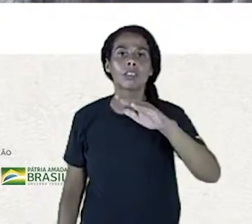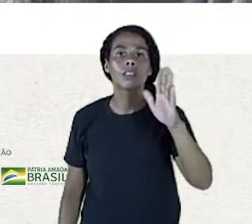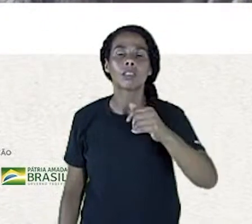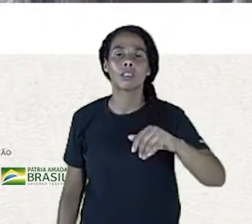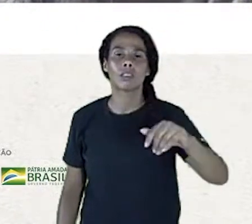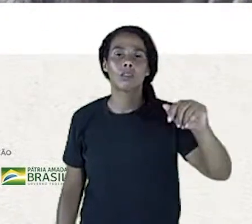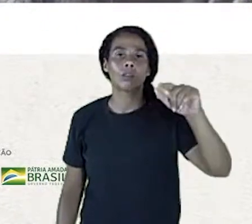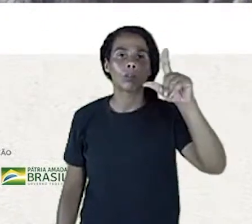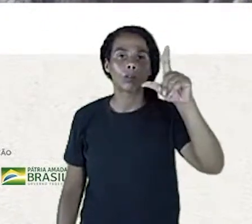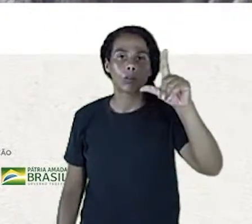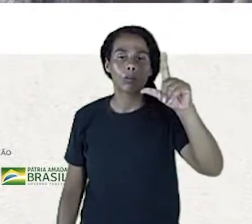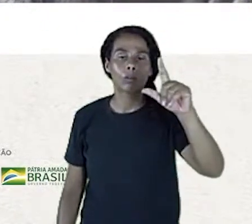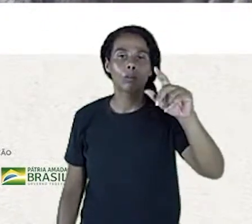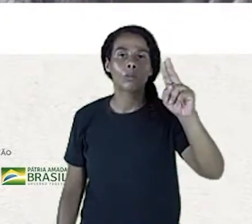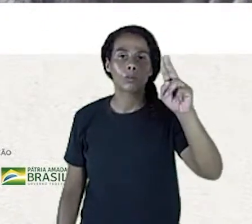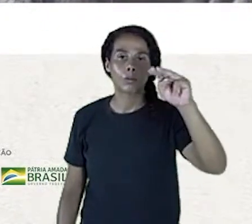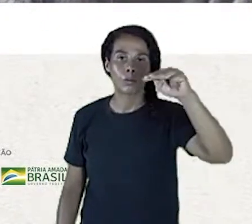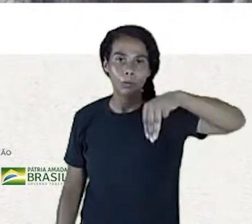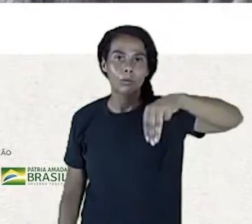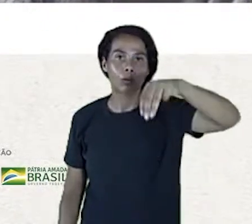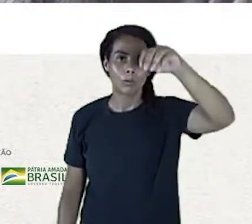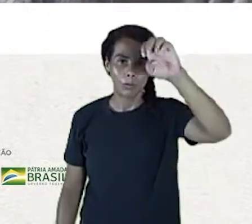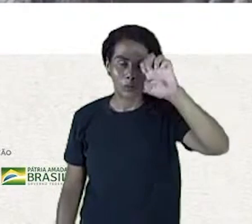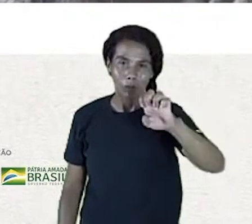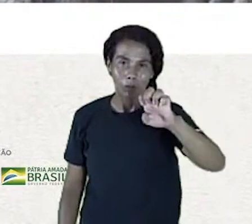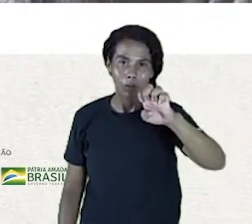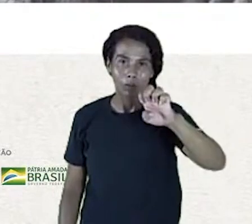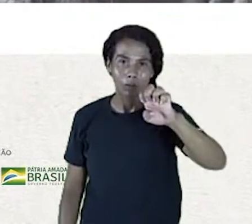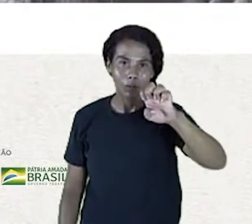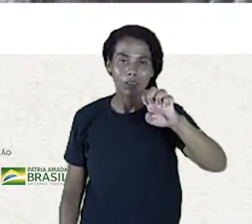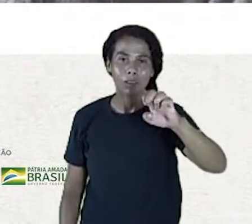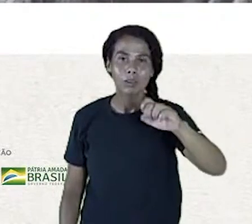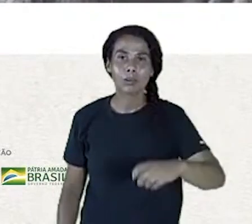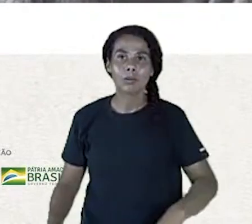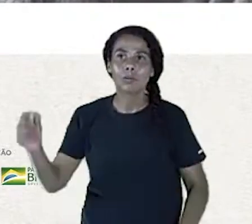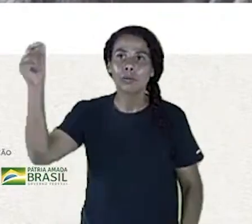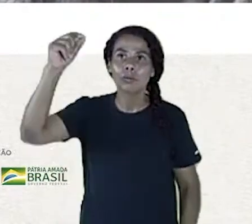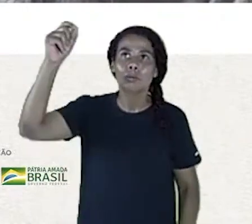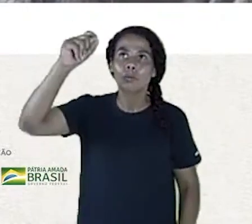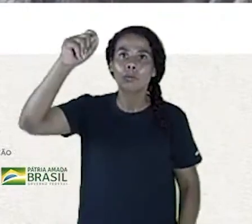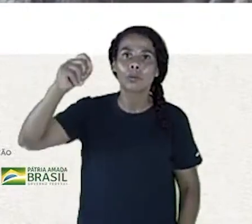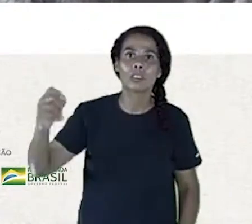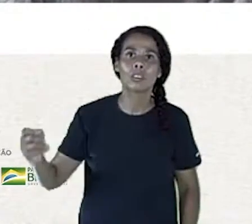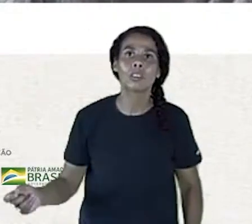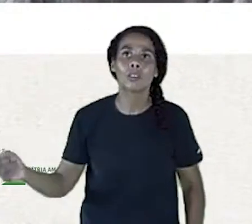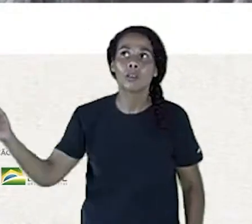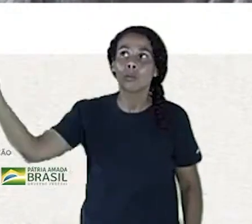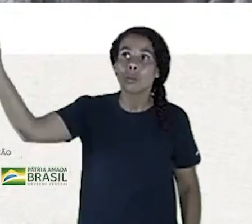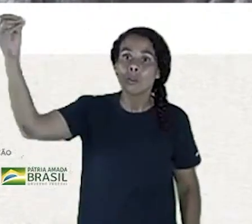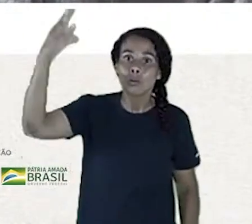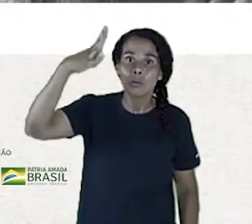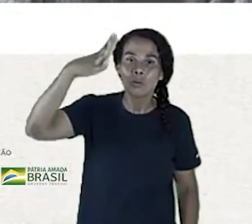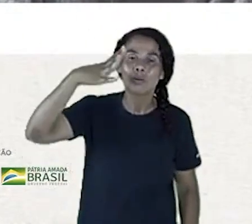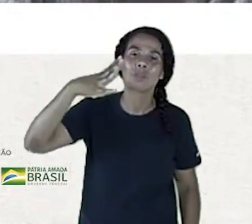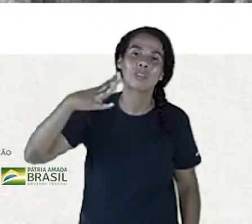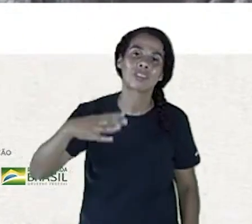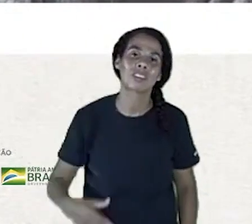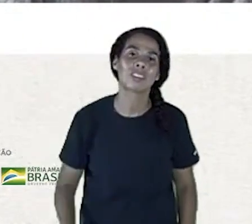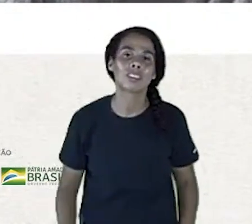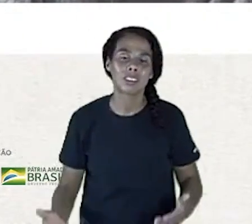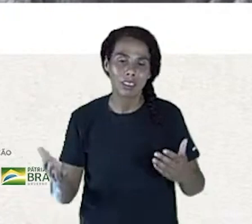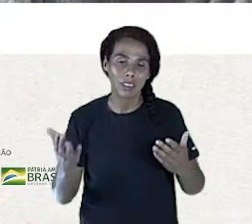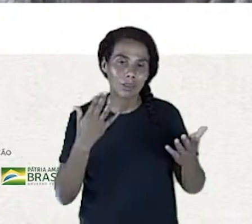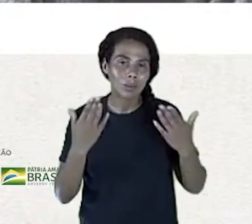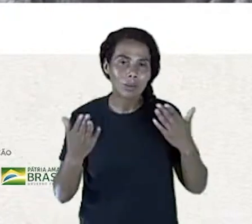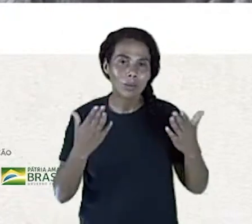Não conhecemos outra coisa a respeito da luz no tempo. A